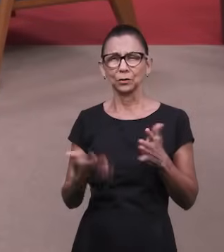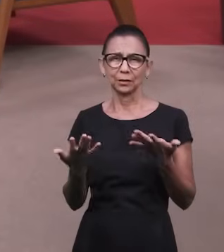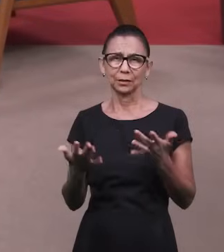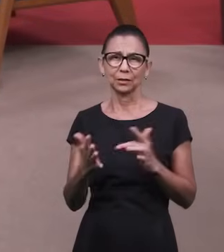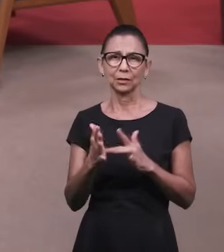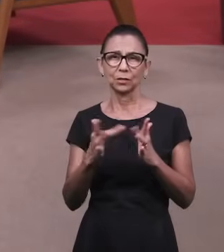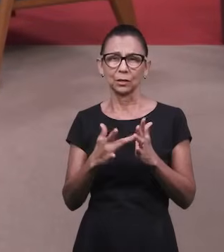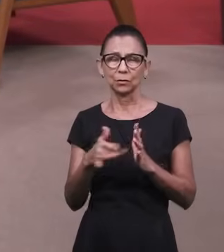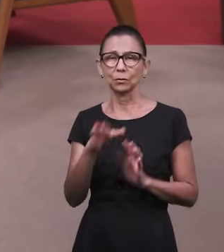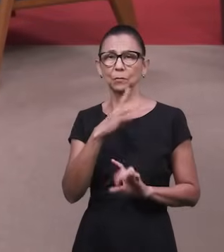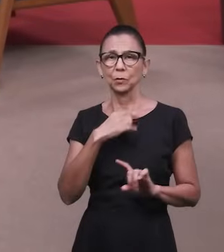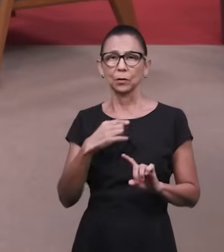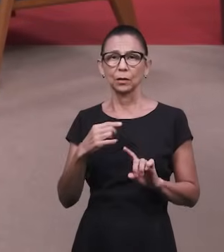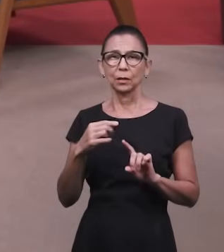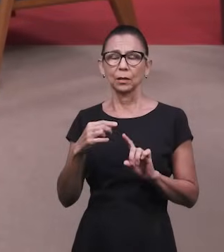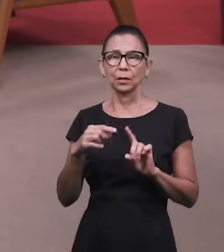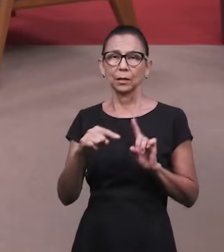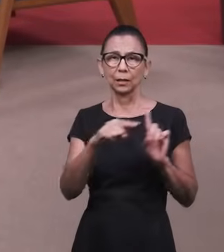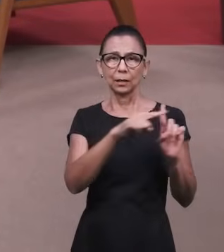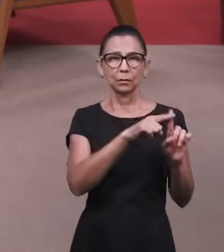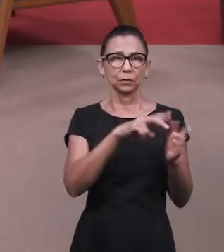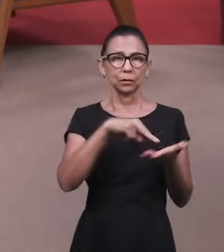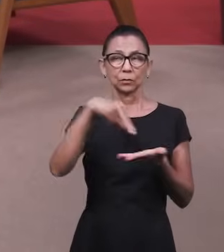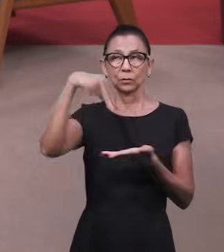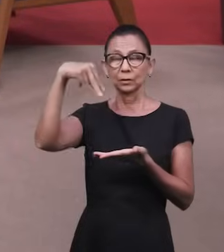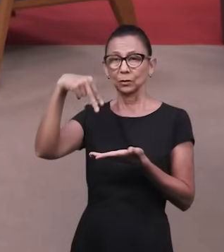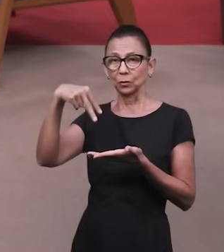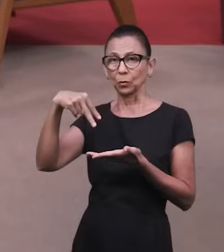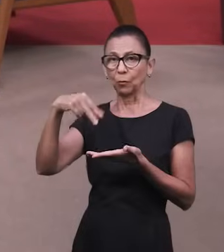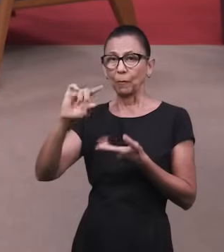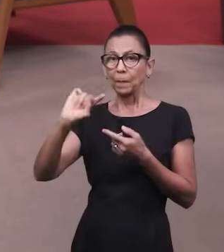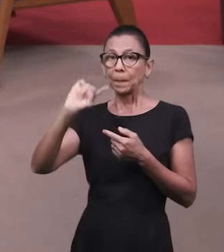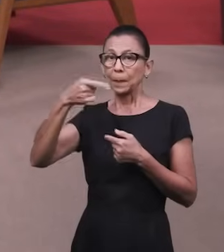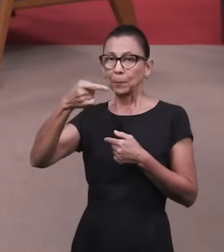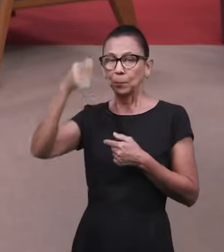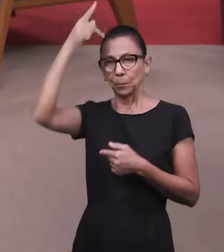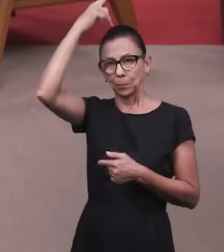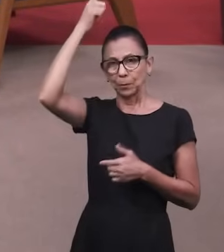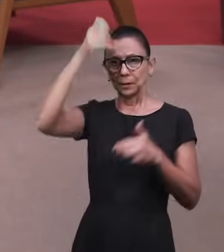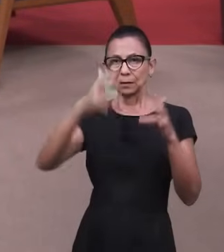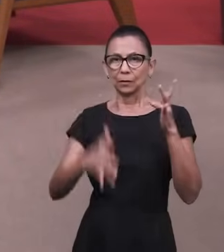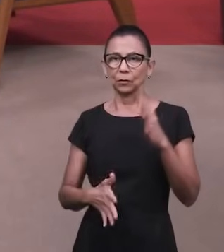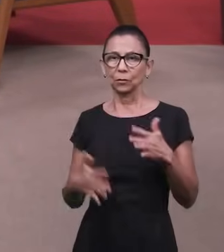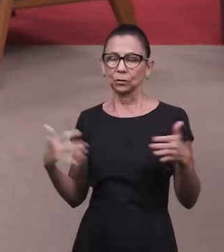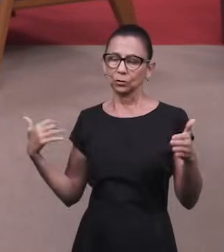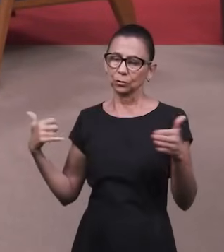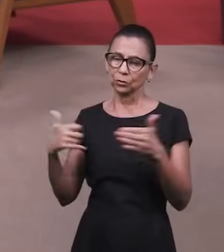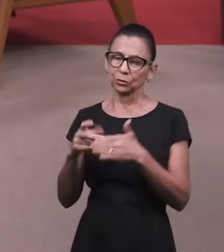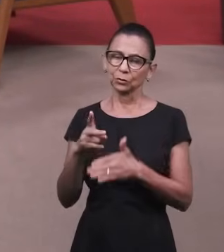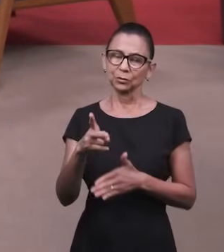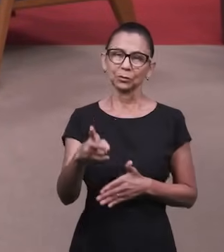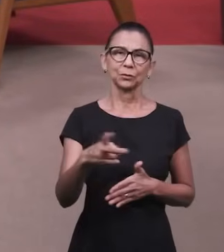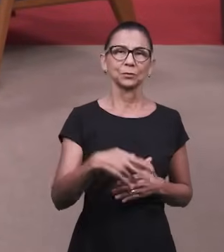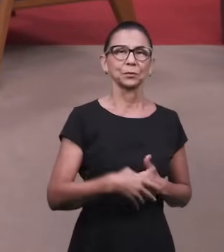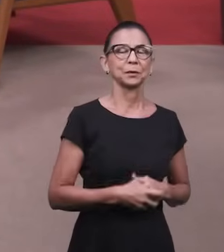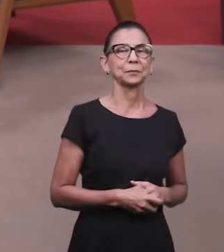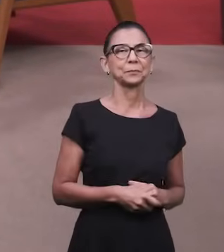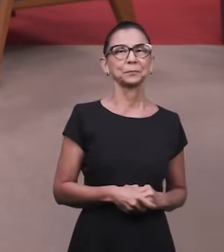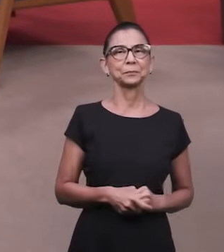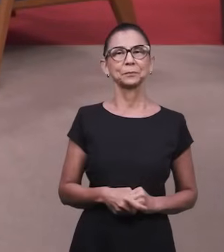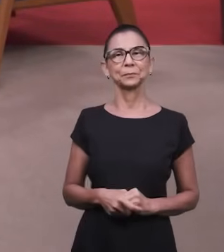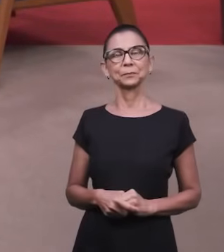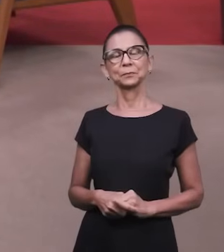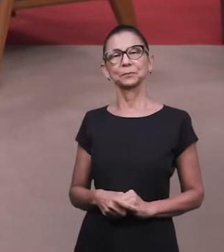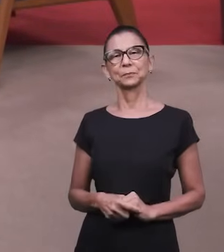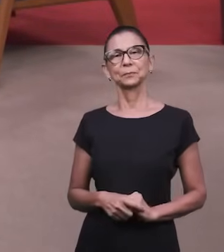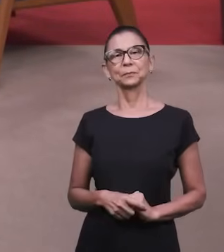vivendo o Pentecostes do fim. É o mesmo Pentecostes, mas com a evidência da ação do Espírito Santo no final. Bom, a gente então, nesse momento que